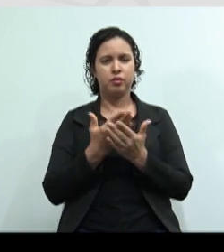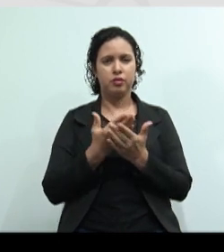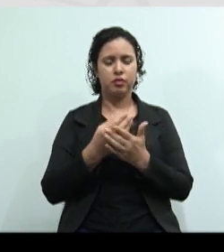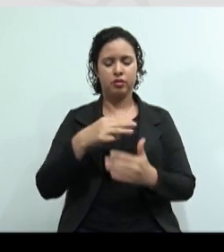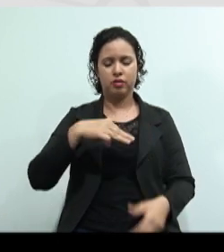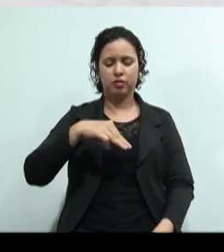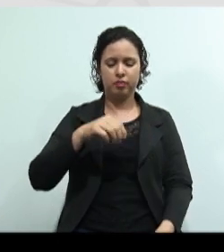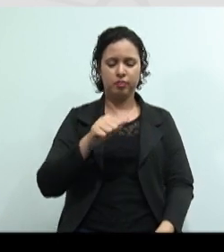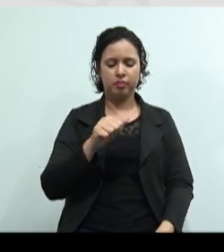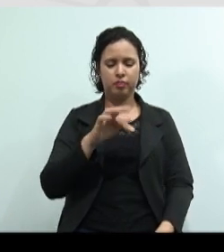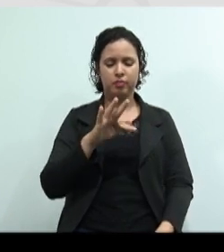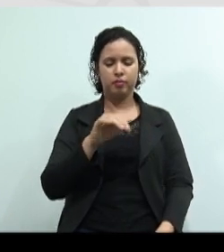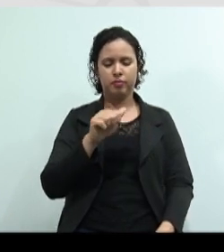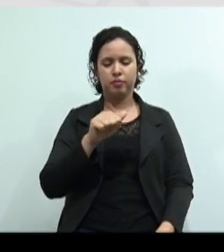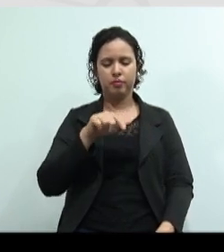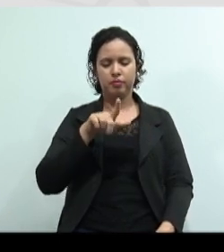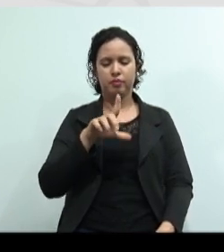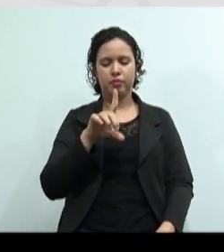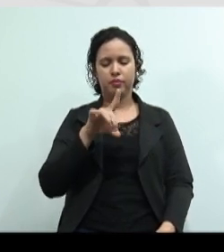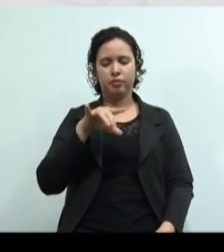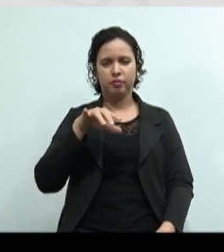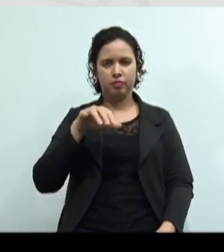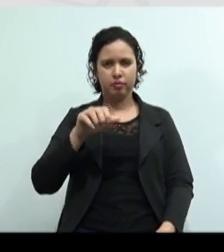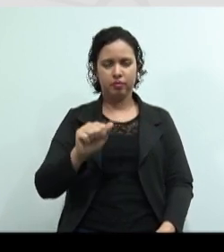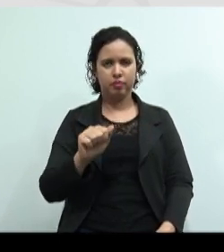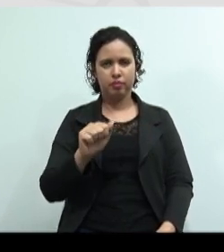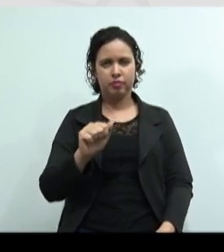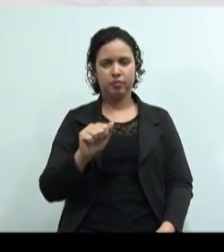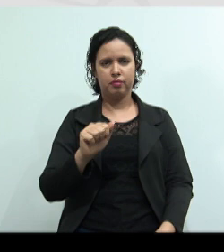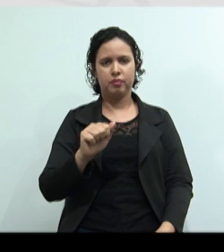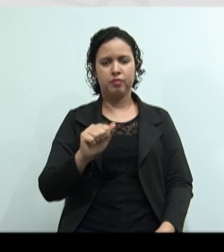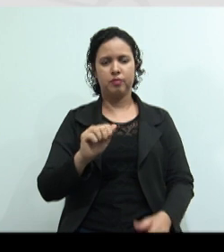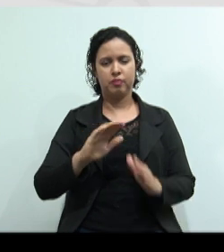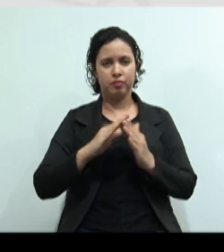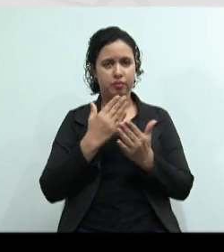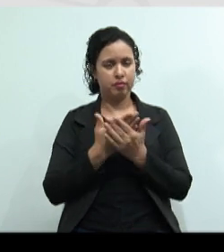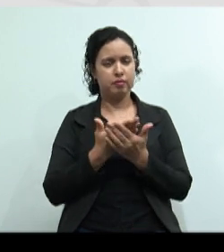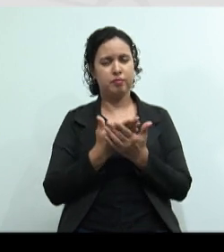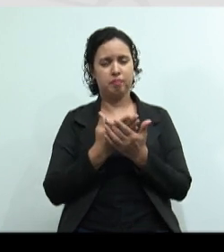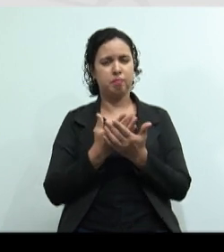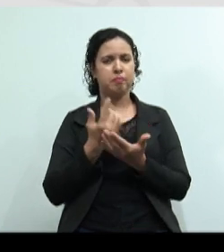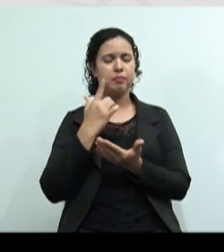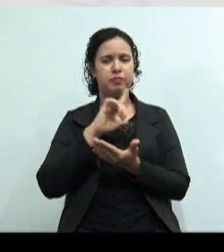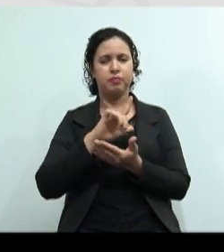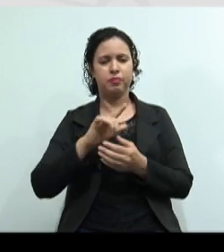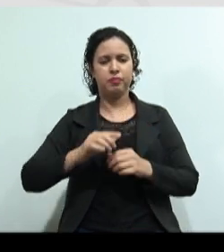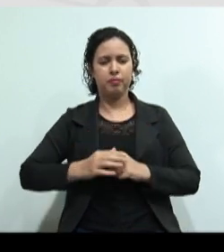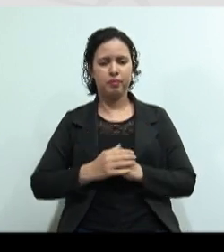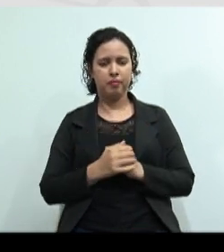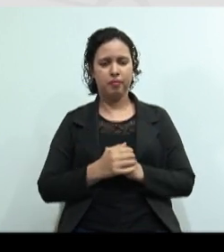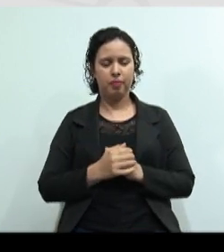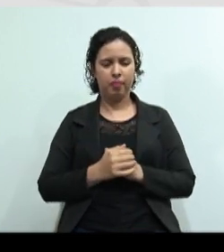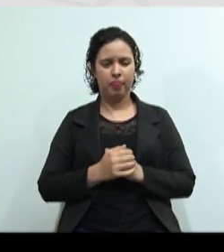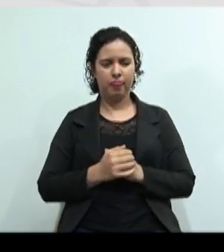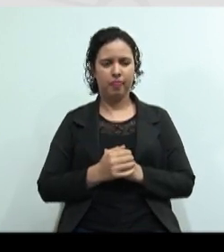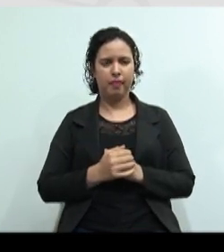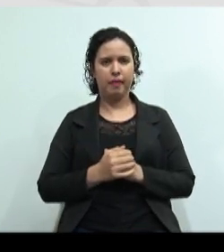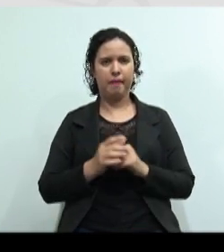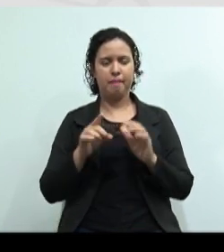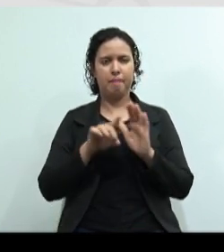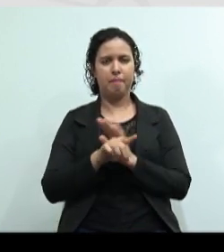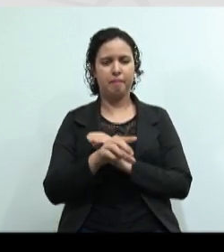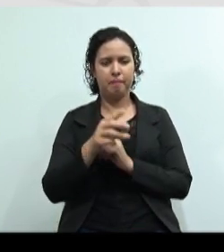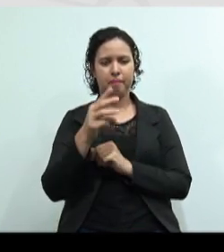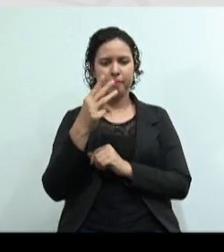mandaram aqui, acertaram, verdadeiro, F, verdadeiro. Ok. Acertaram todas. Vamos agora para a questão 3, ver se a